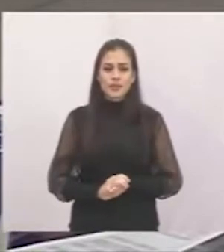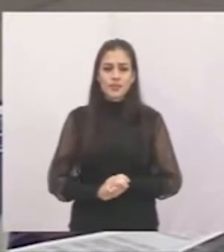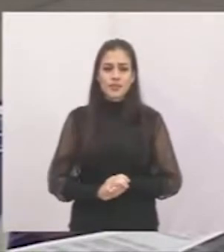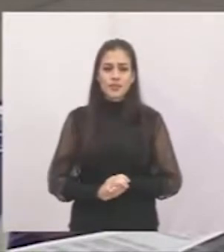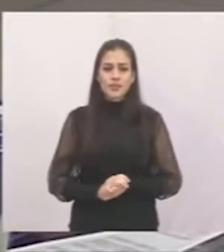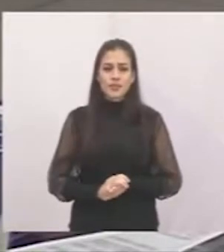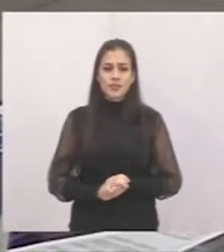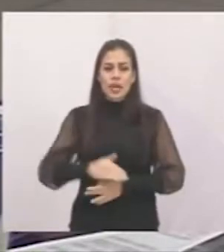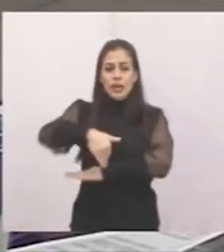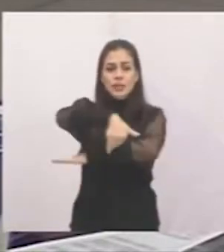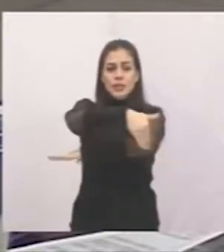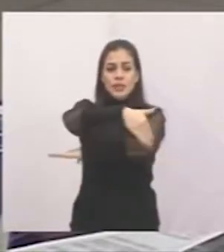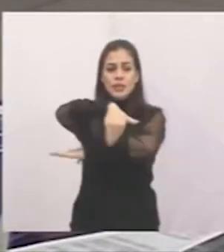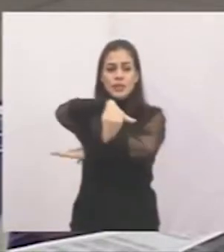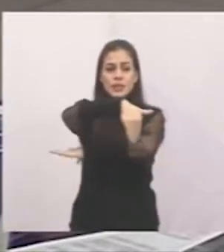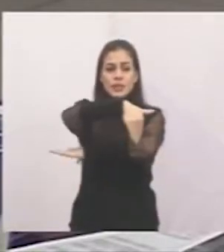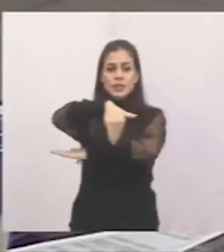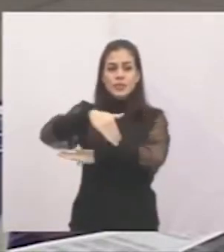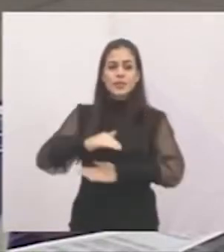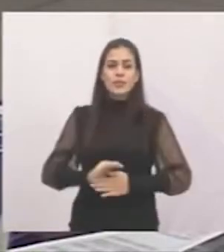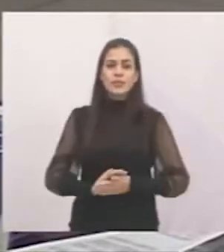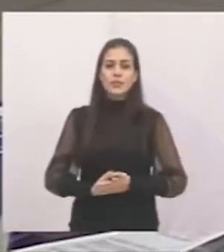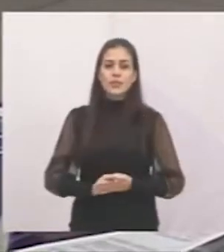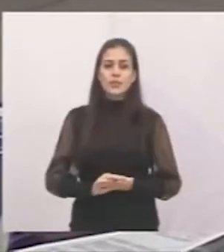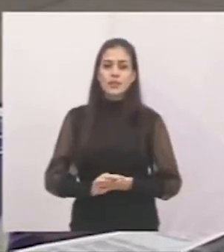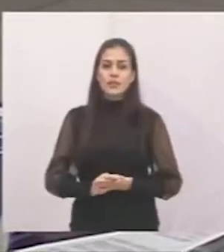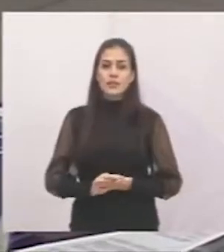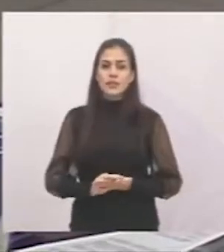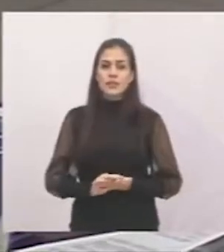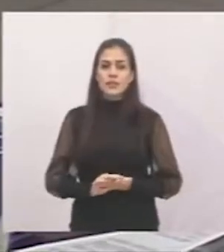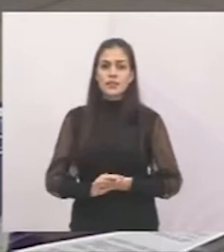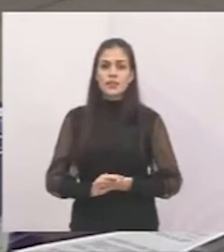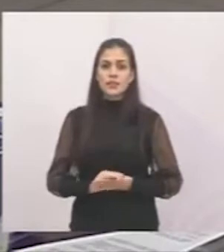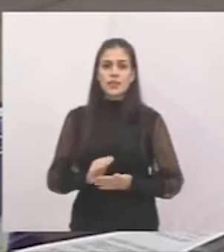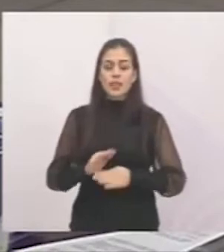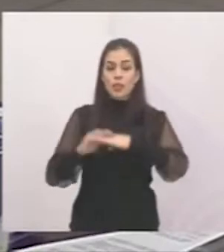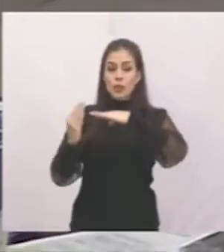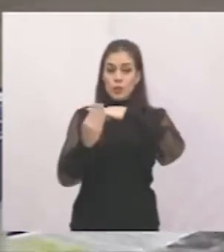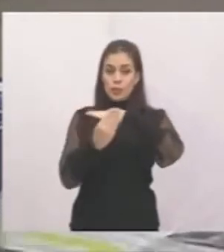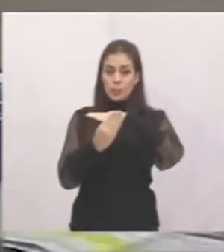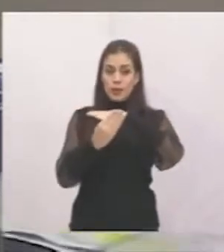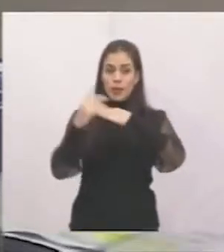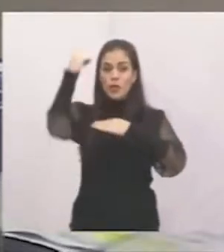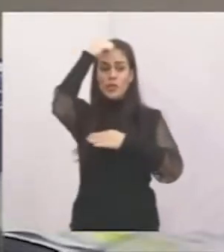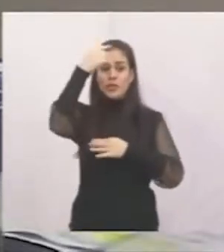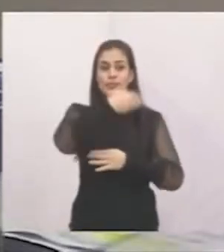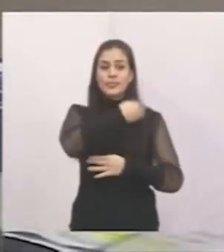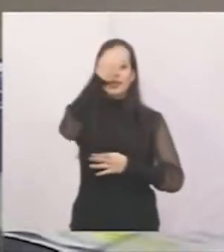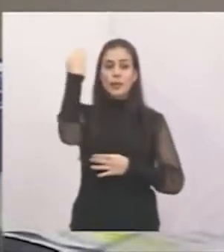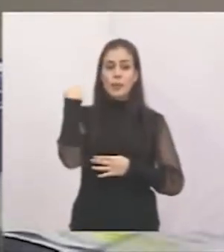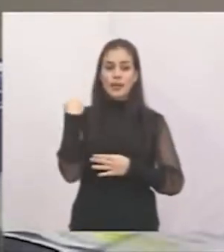e fica na Avenida tô aqui no Jardim Santa Maria